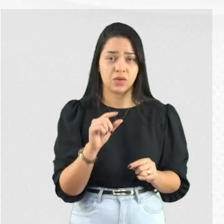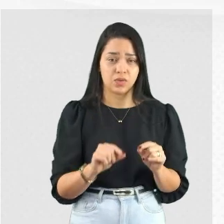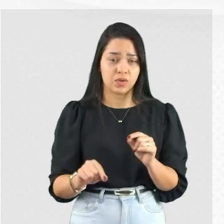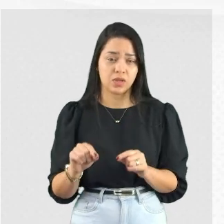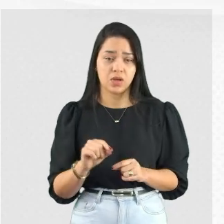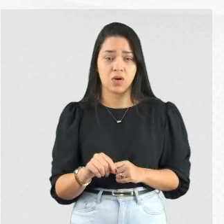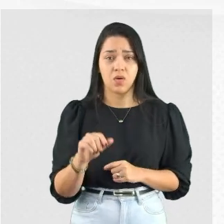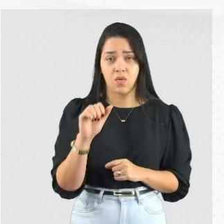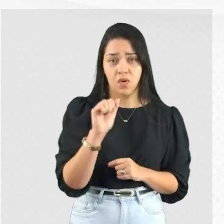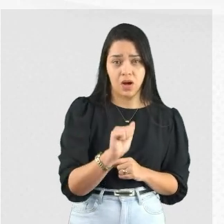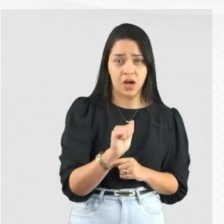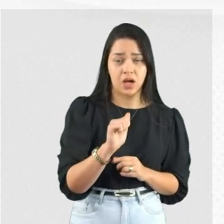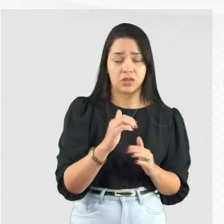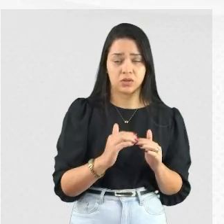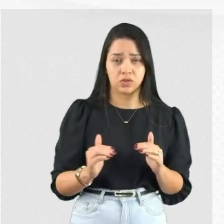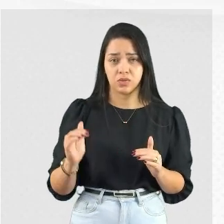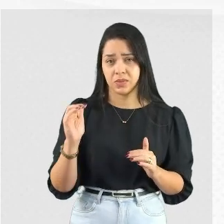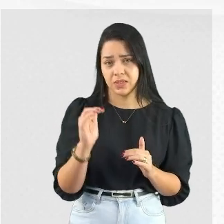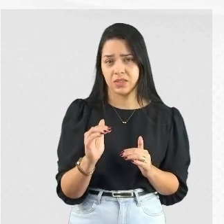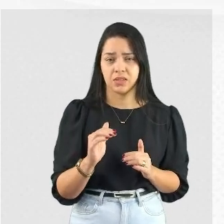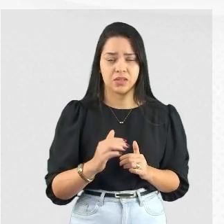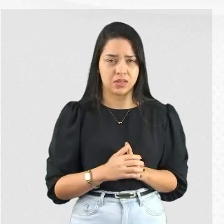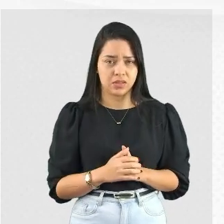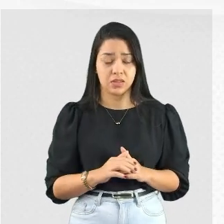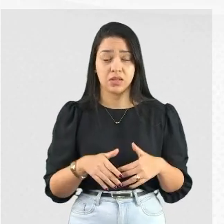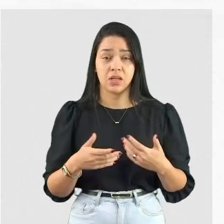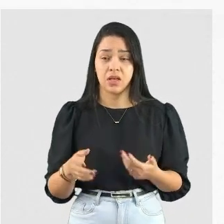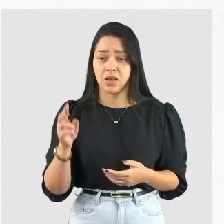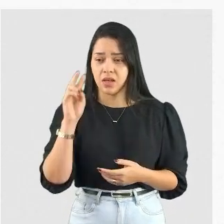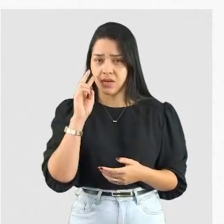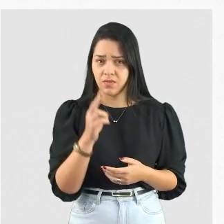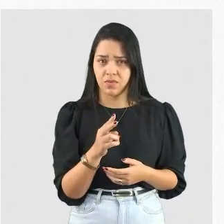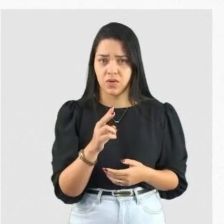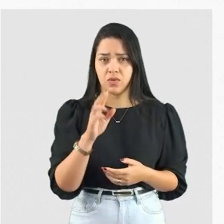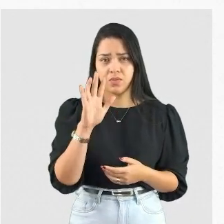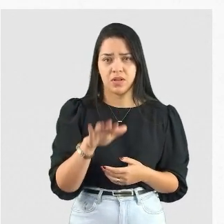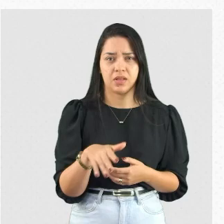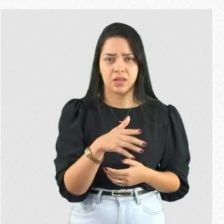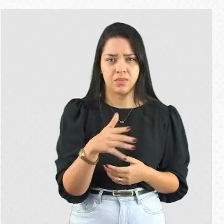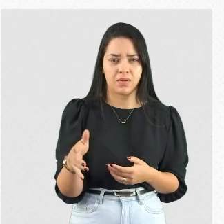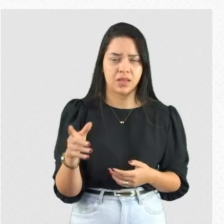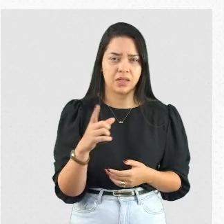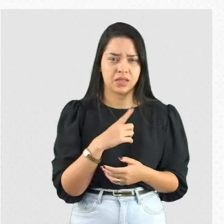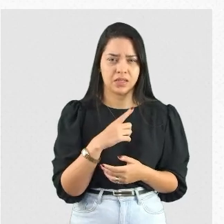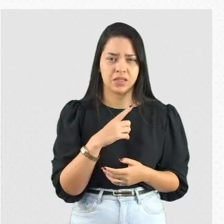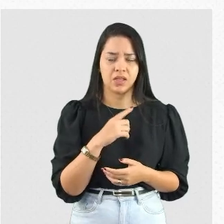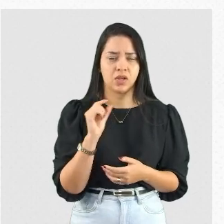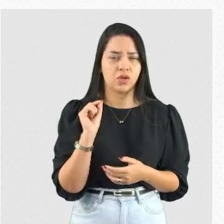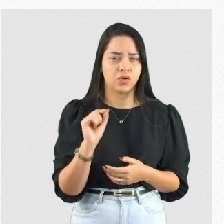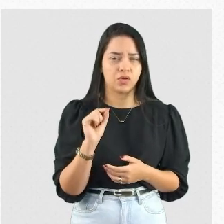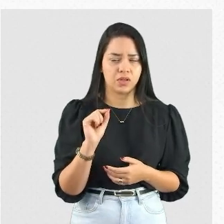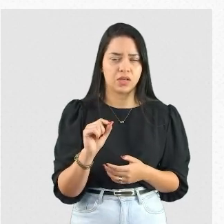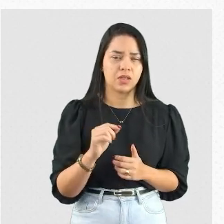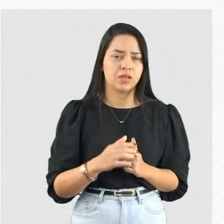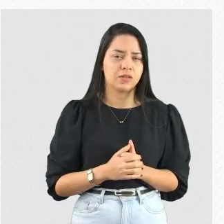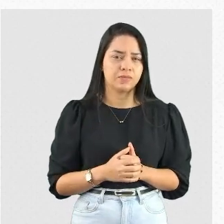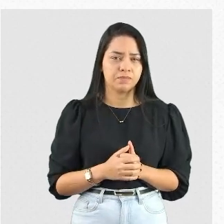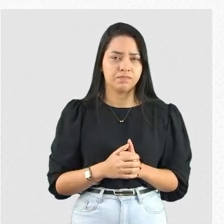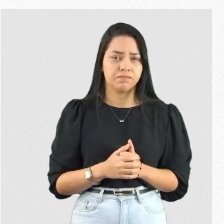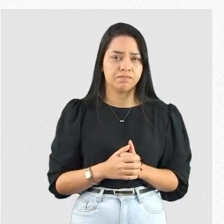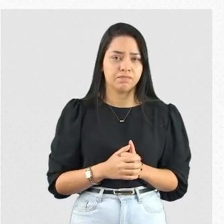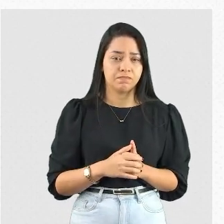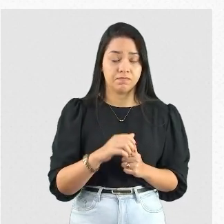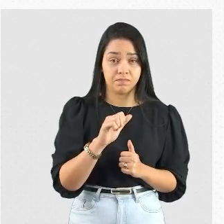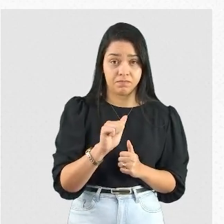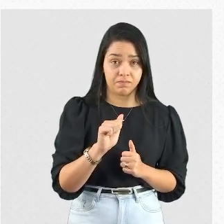A como dominância, o azão dominante, né? E a gente viu ali pela tabela que quando eu tenho um indivíduo que tem no seu gene